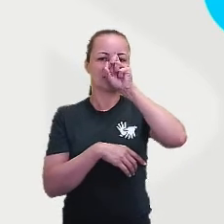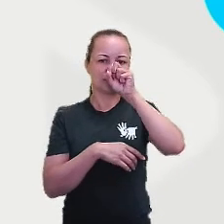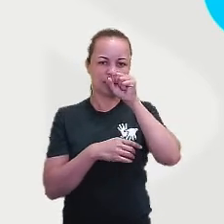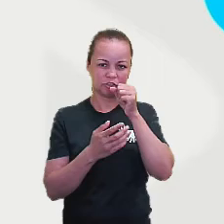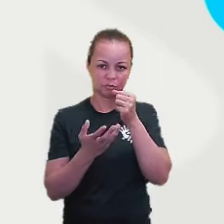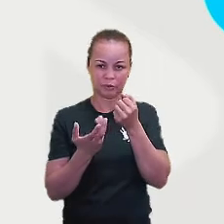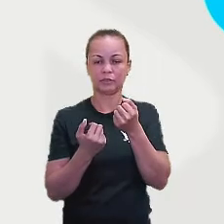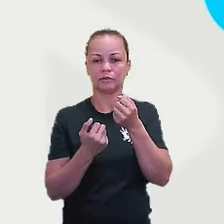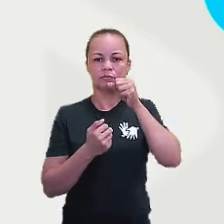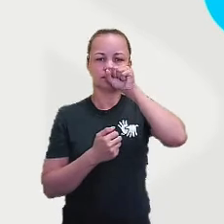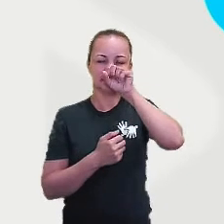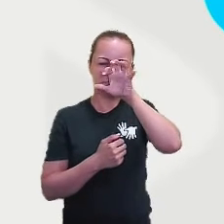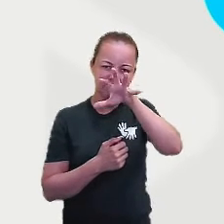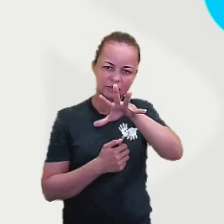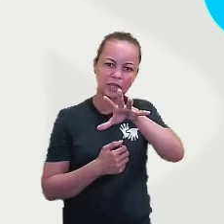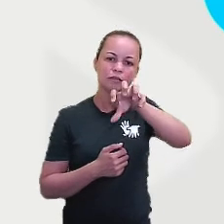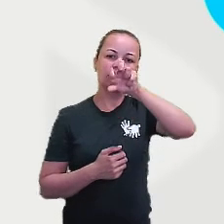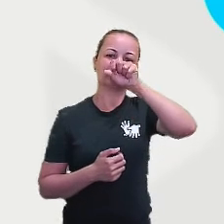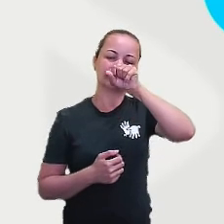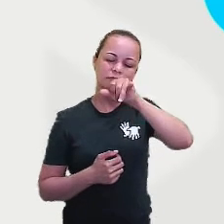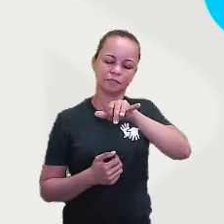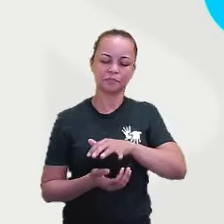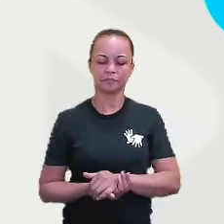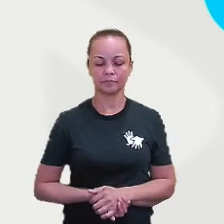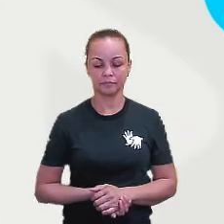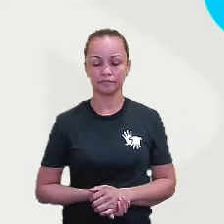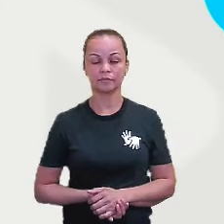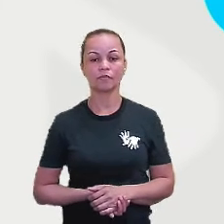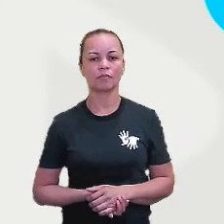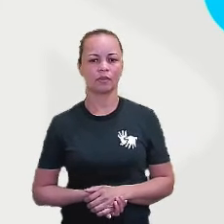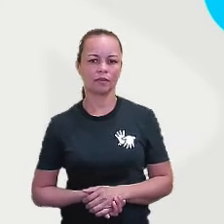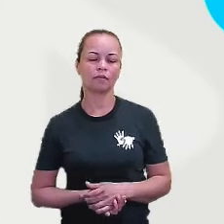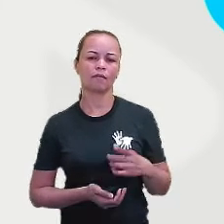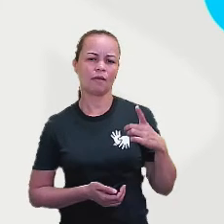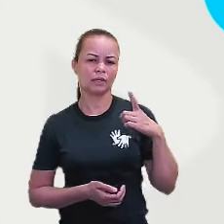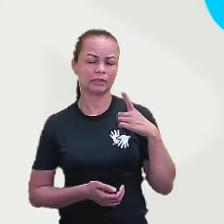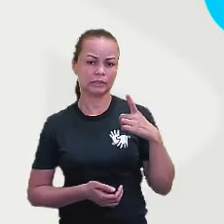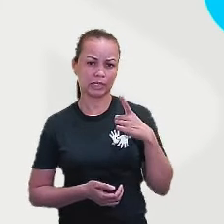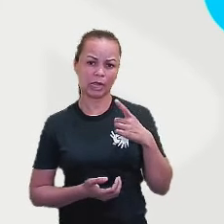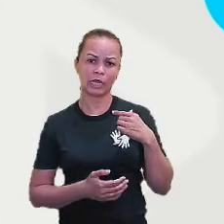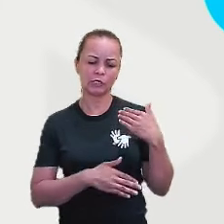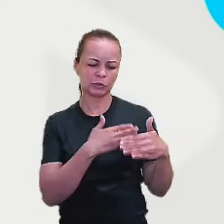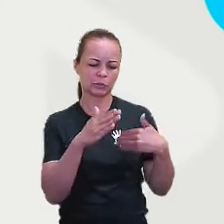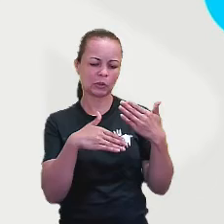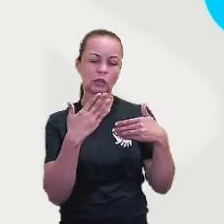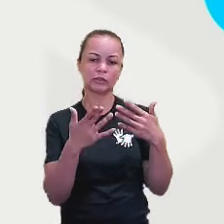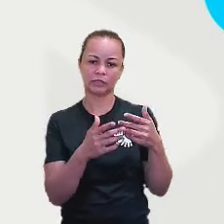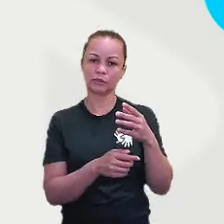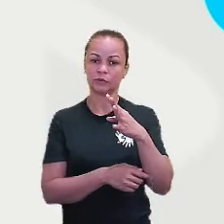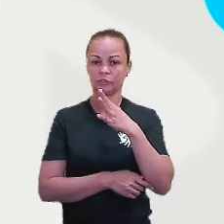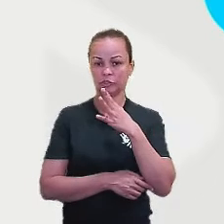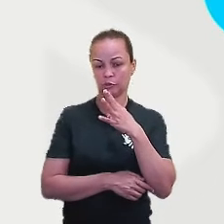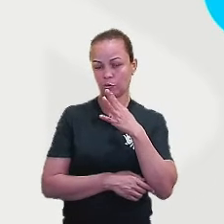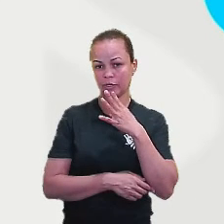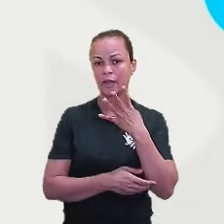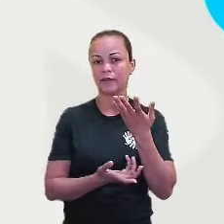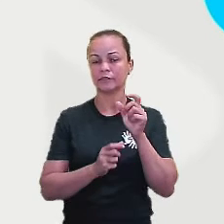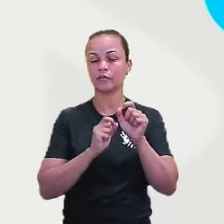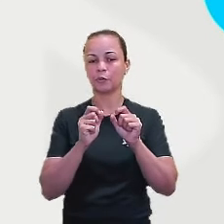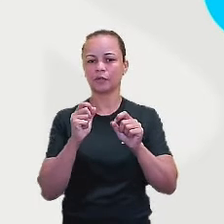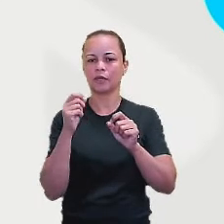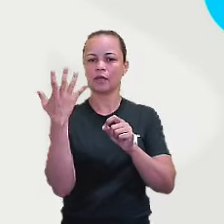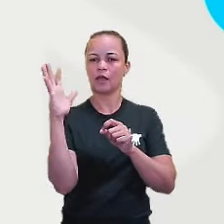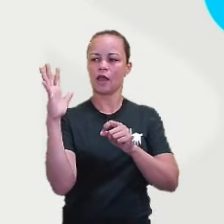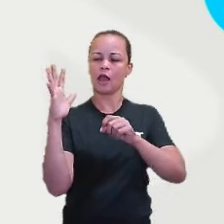Na expiração. Existe um processo que a gente conhece muito mesmo, que é a fotossíntese,